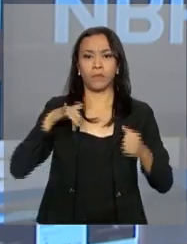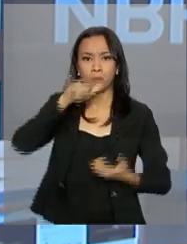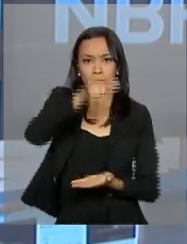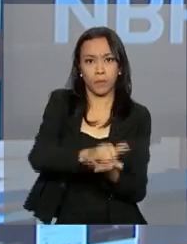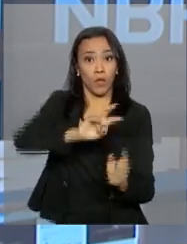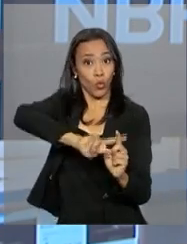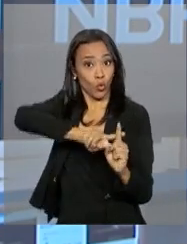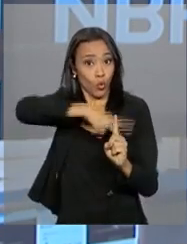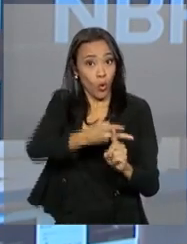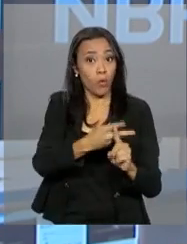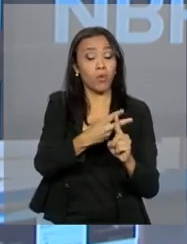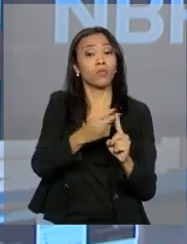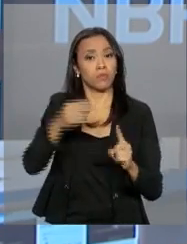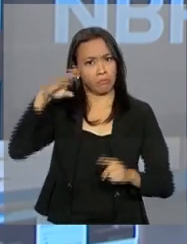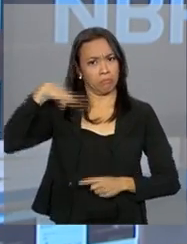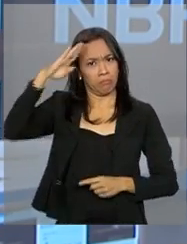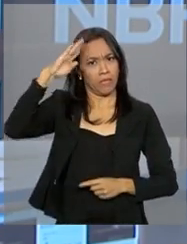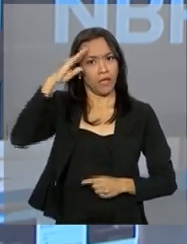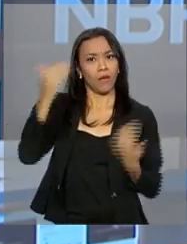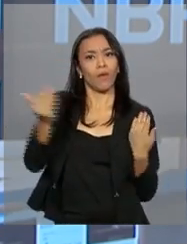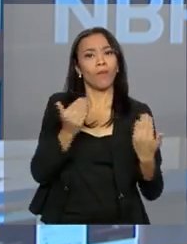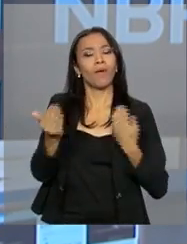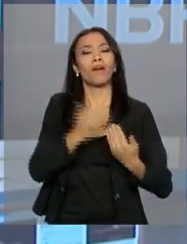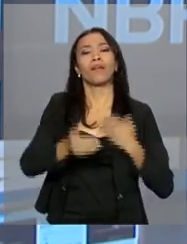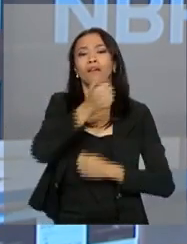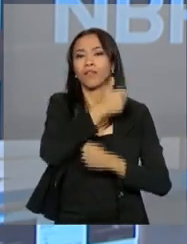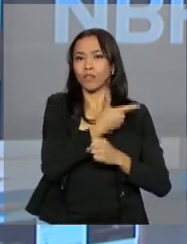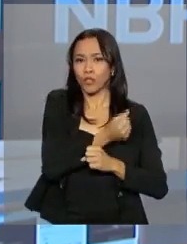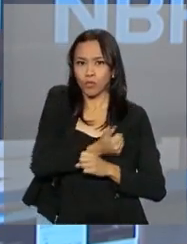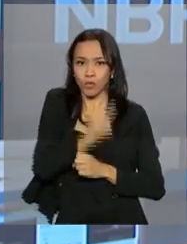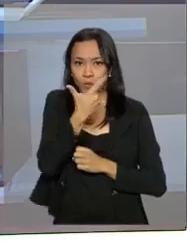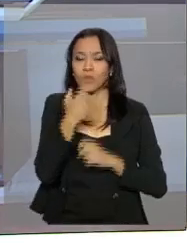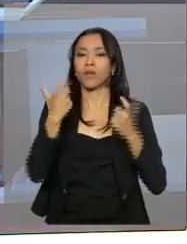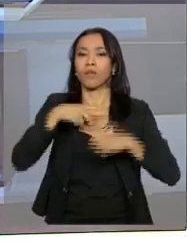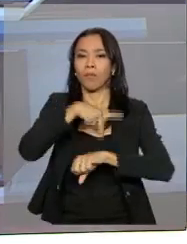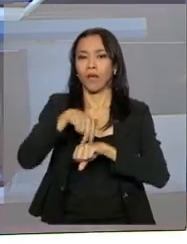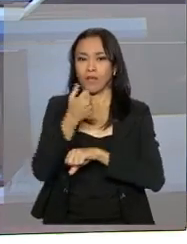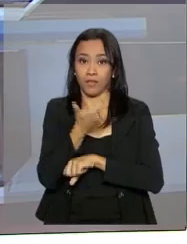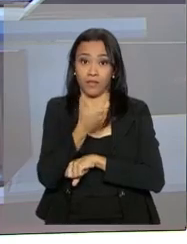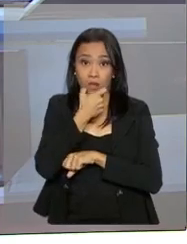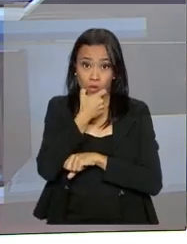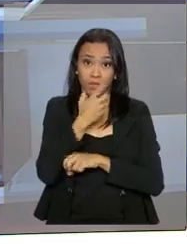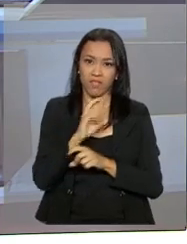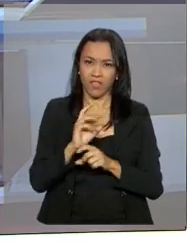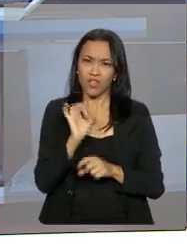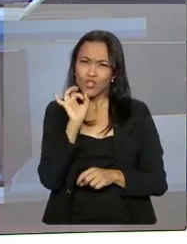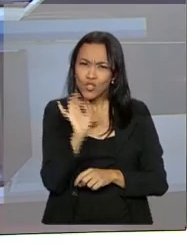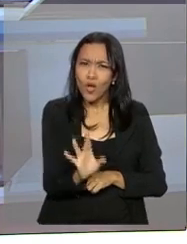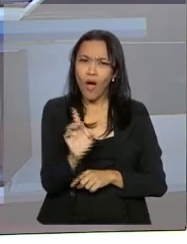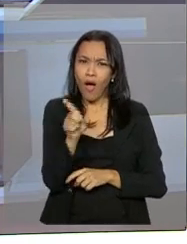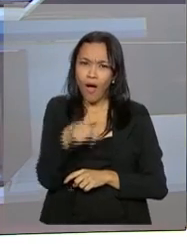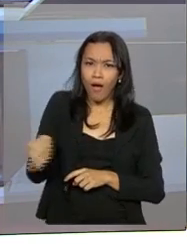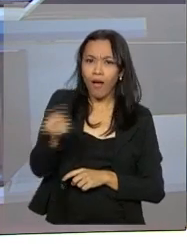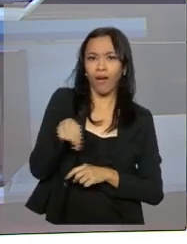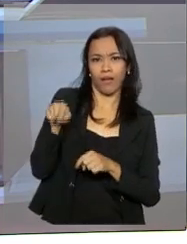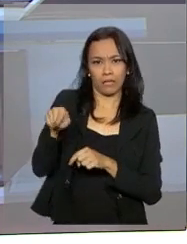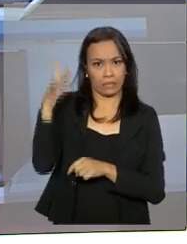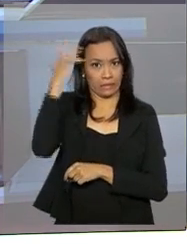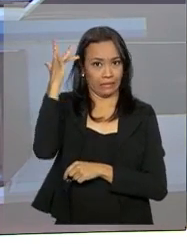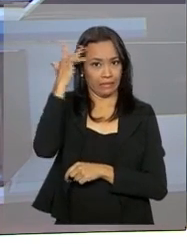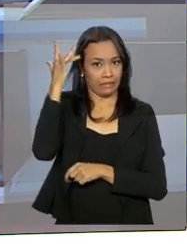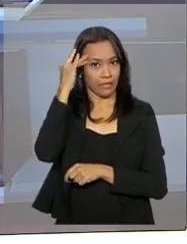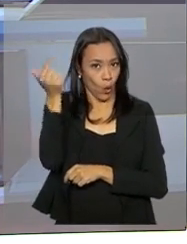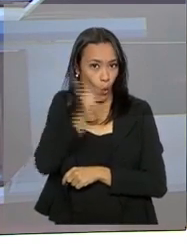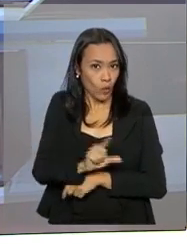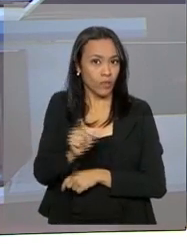do alcançado pelos militares nas Olimpíadas de 2012 em Londres. Mas não são só os atletas de alto